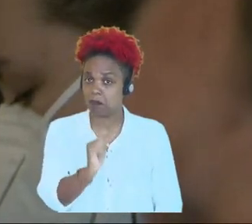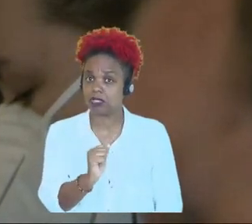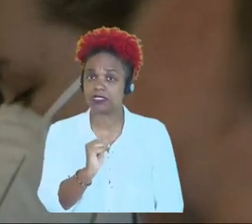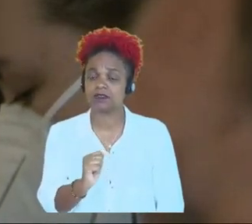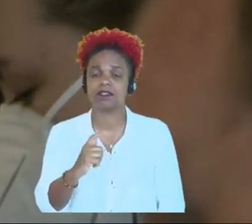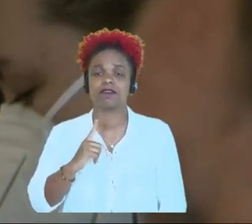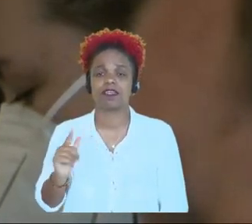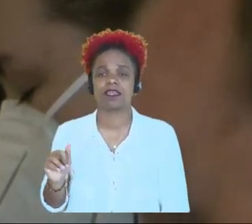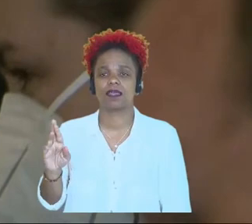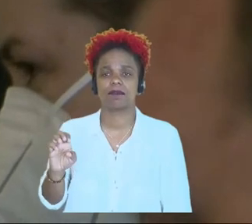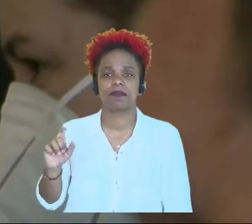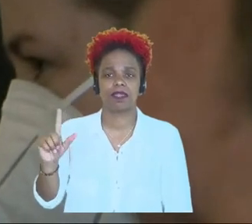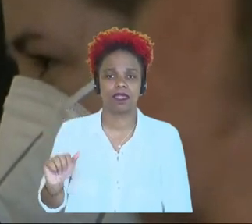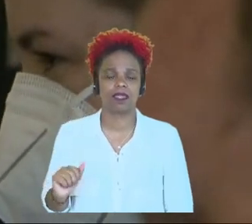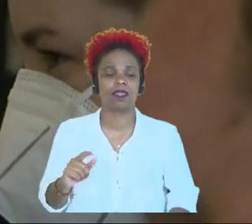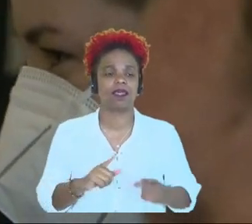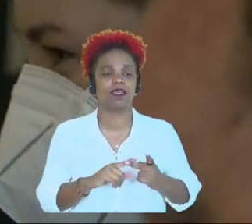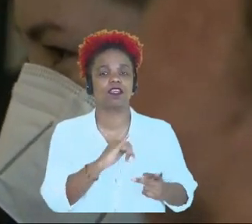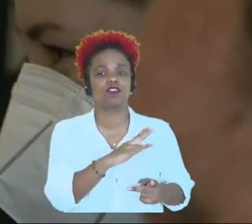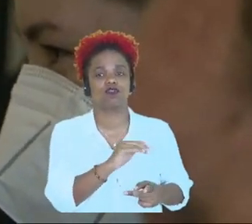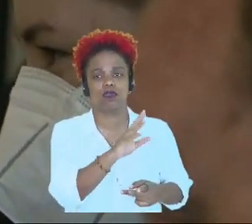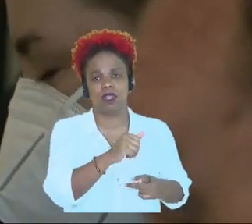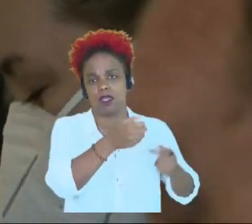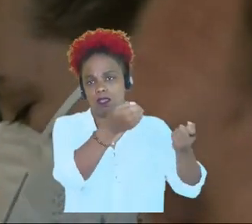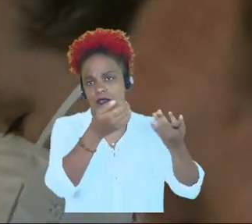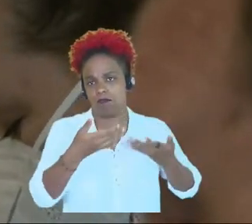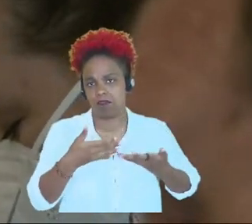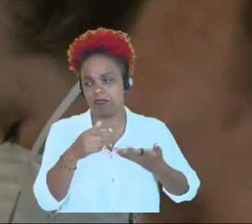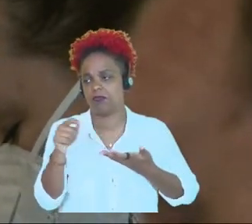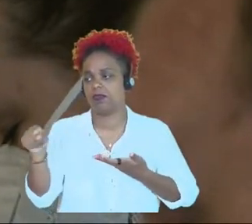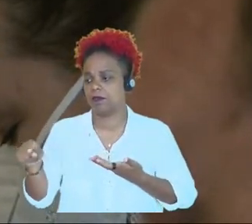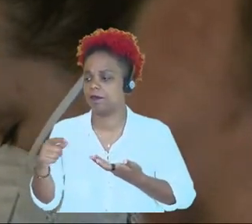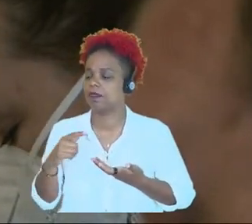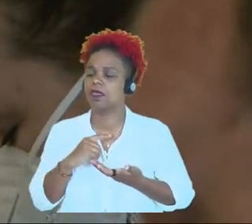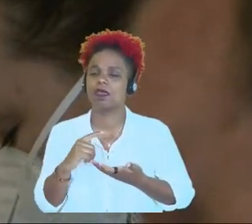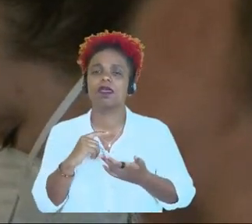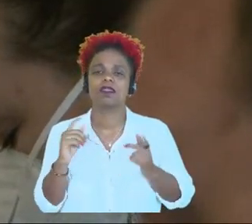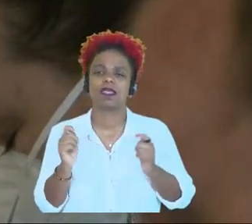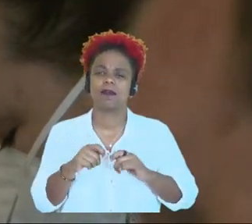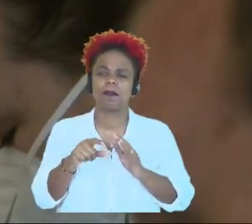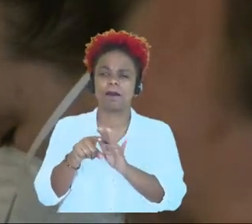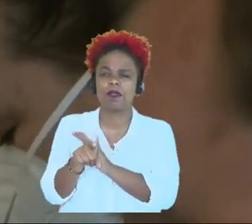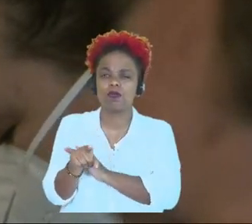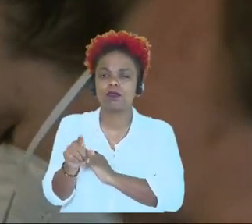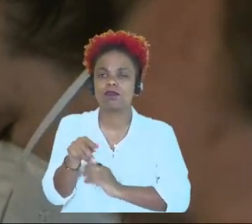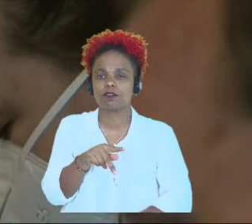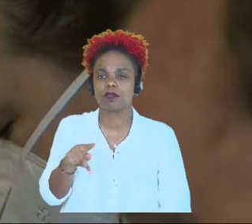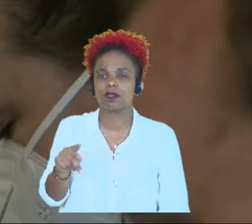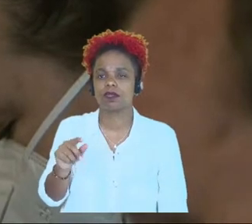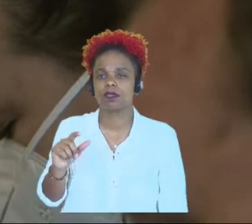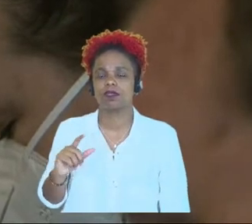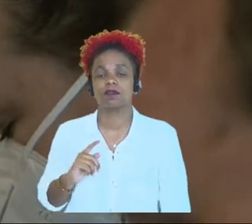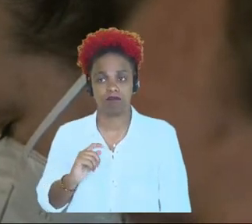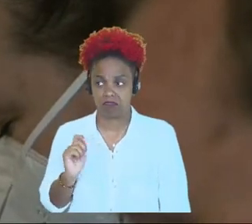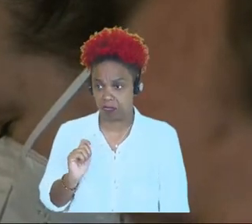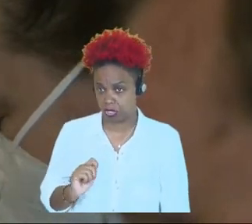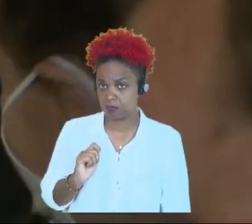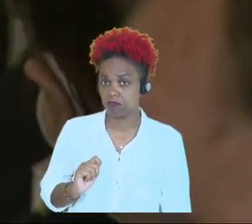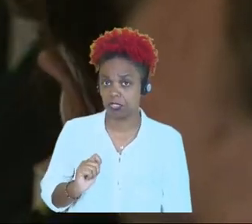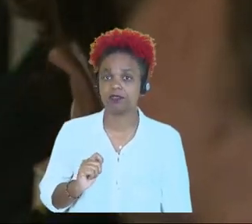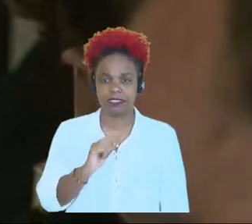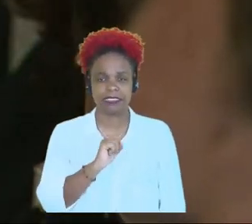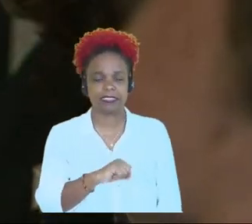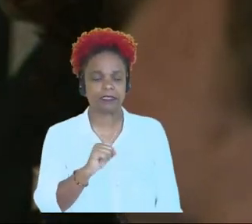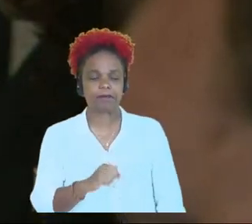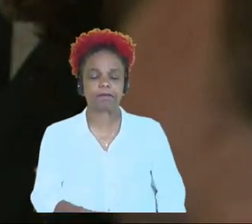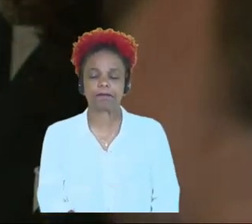da Gabriela e necessária da Juliana. E dá tempo de fazer uma pergunta para o professor Casarões? Sim. Sim.